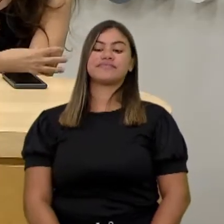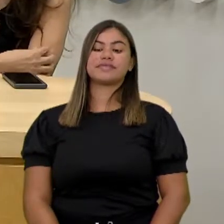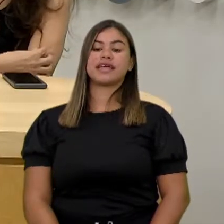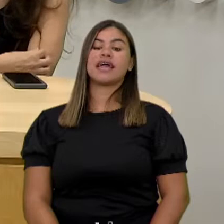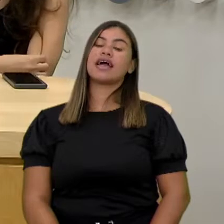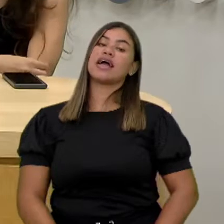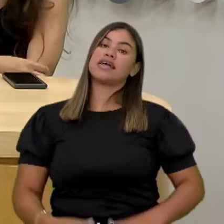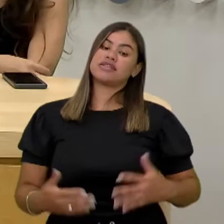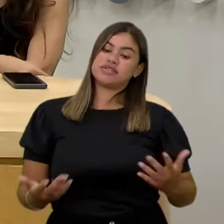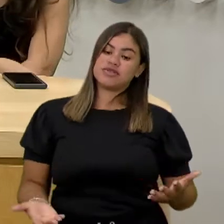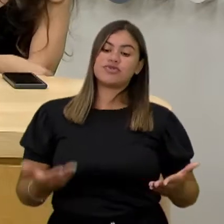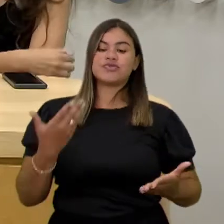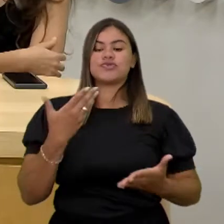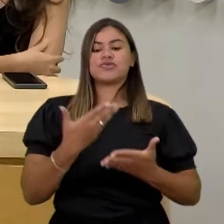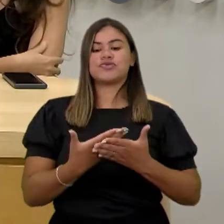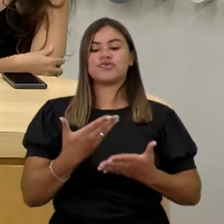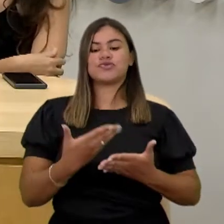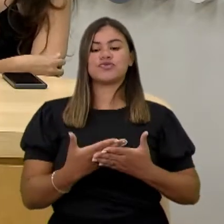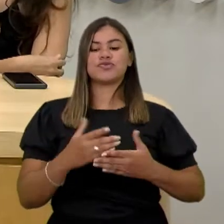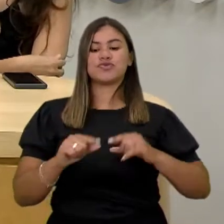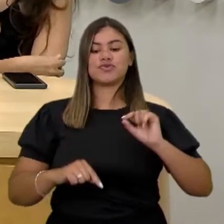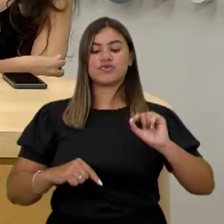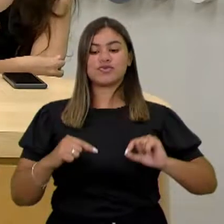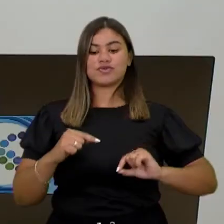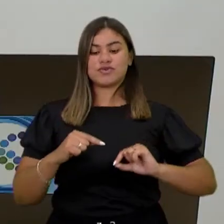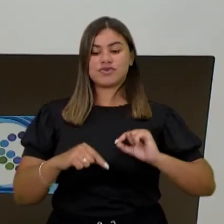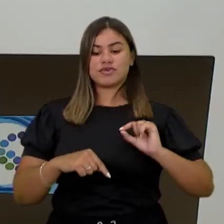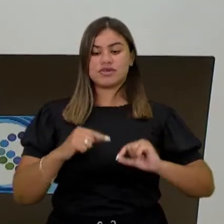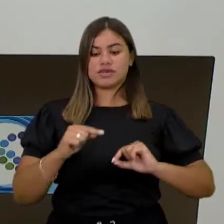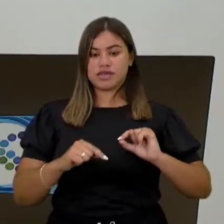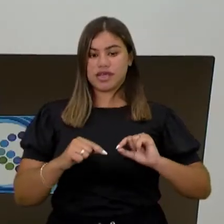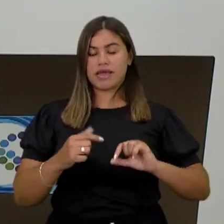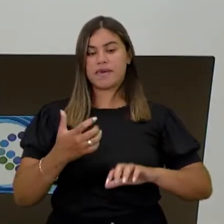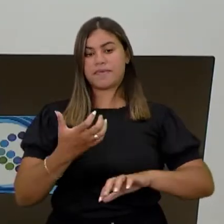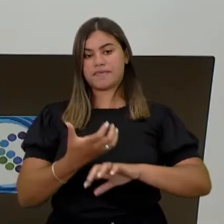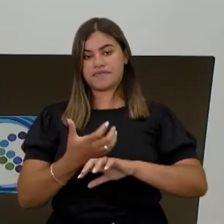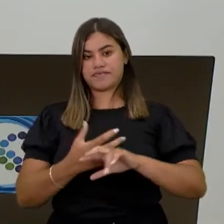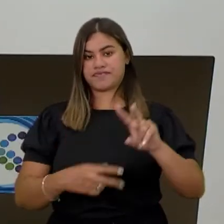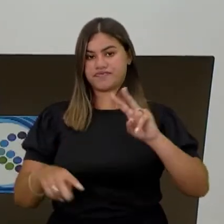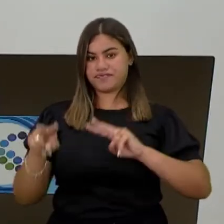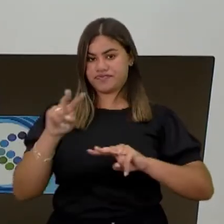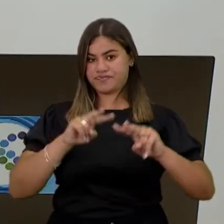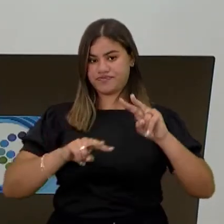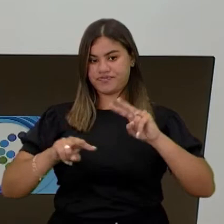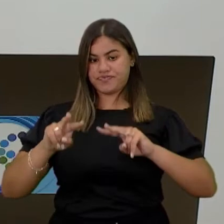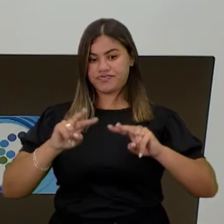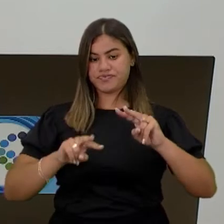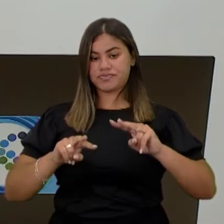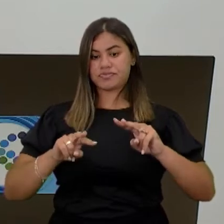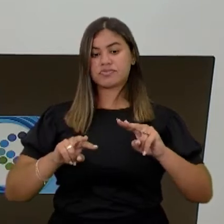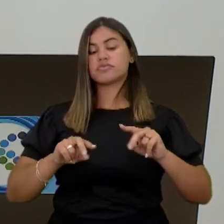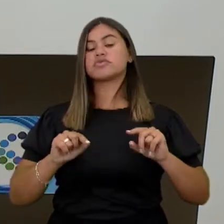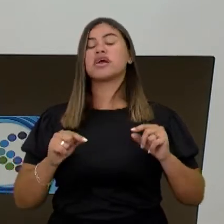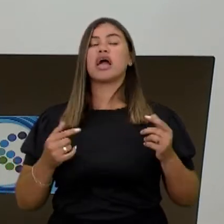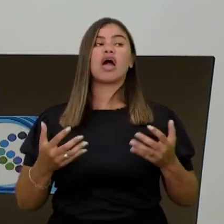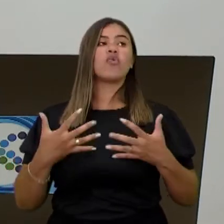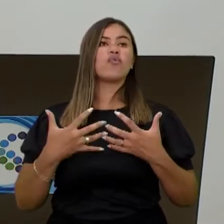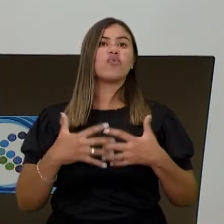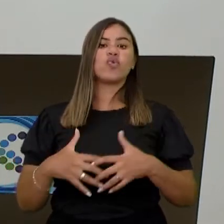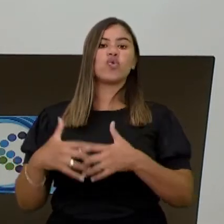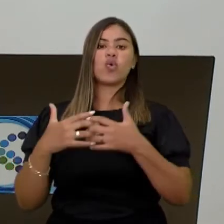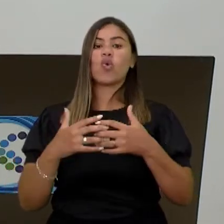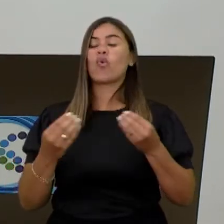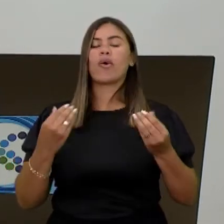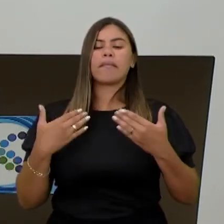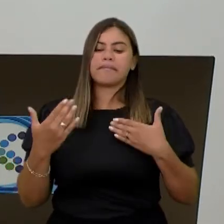sempre, sempre foi a nossa aula, foi assim, mas a nossa aula aqui, no componente de Observatório da Imprensa Internacional, ela funciona de maneira muito